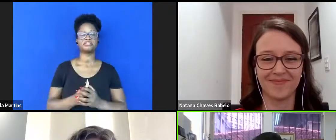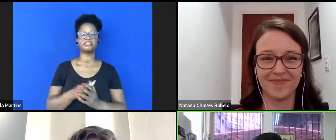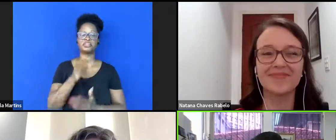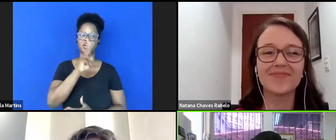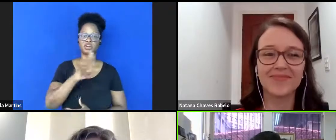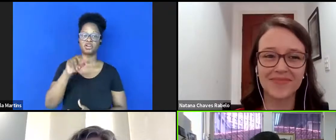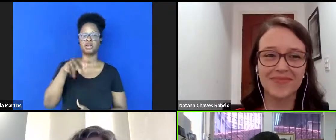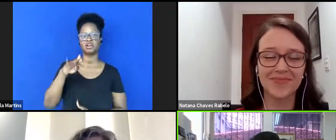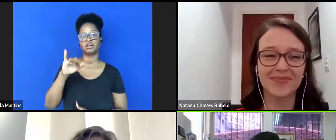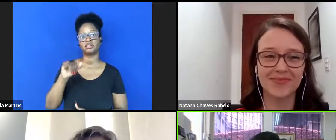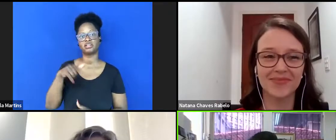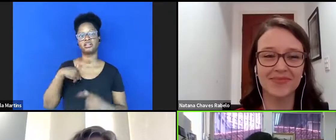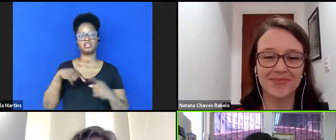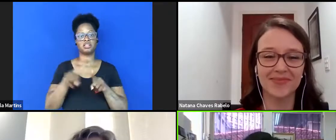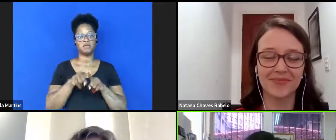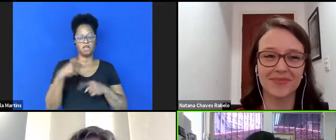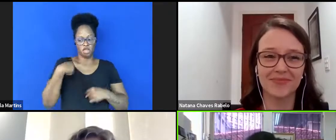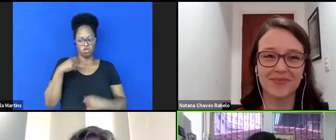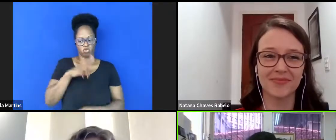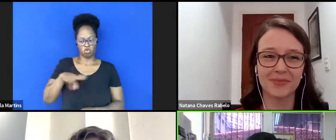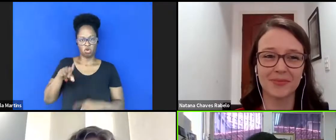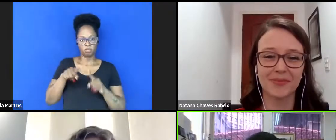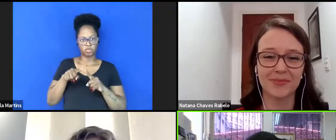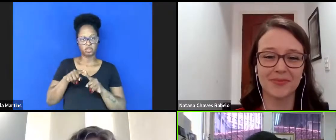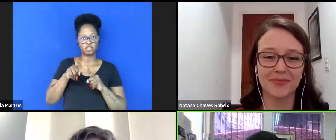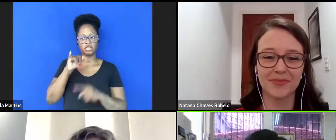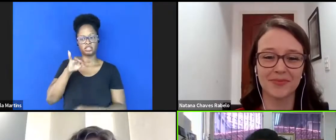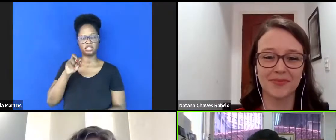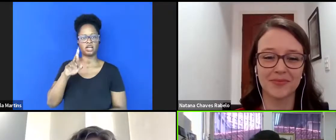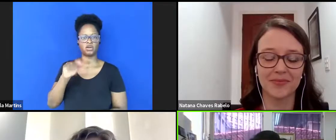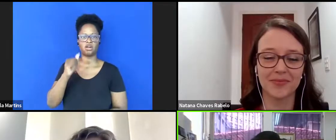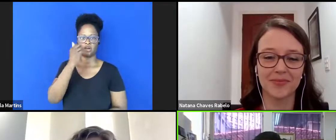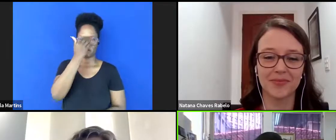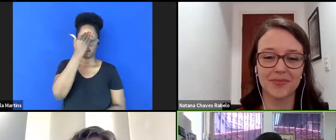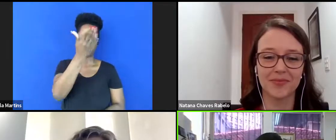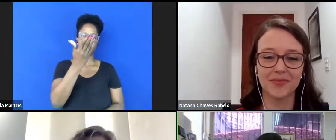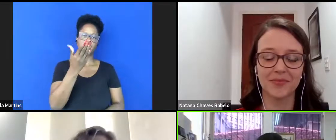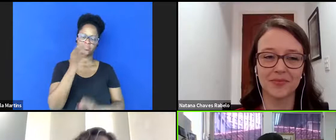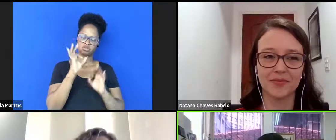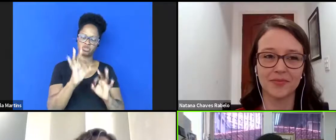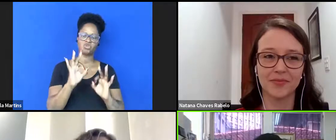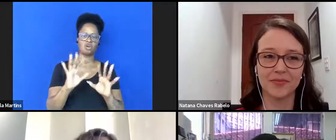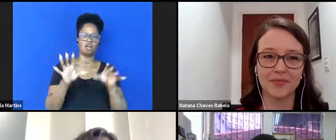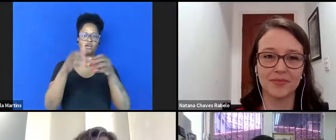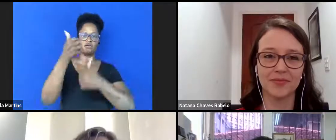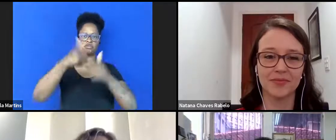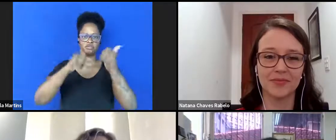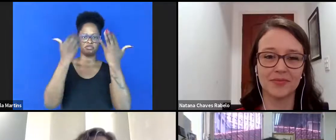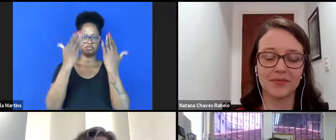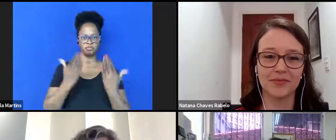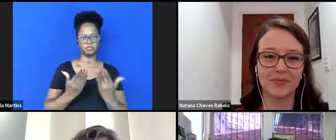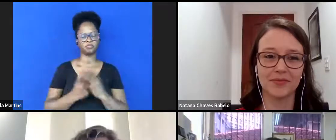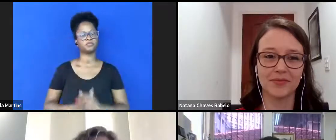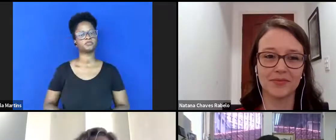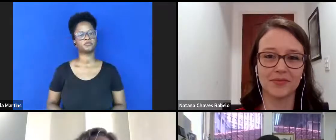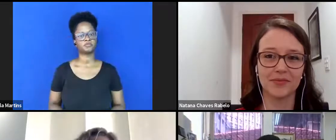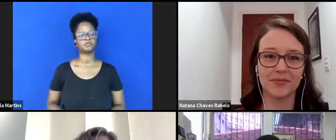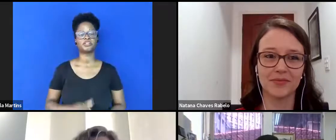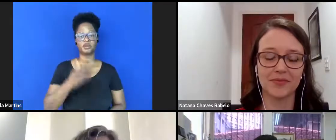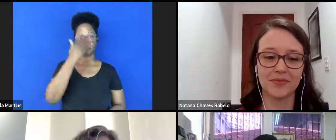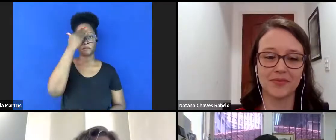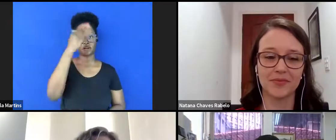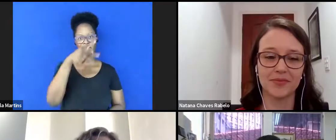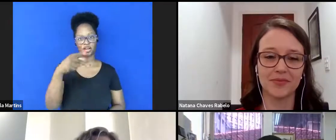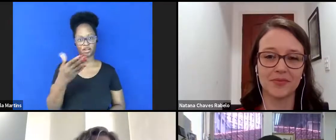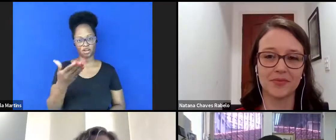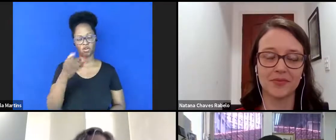Natana e no meu nome e da Sayonara, eu agradeço muitíssimo a comissão avaliadora. Obrigada, professor